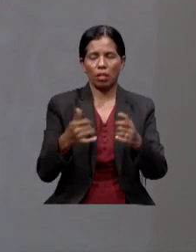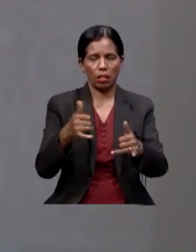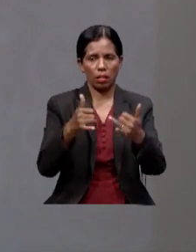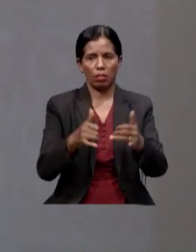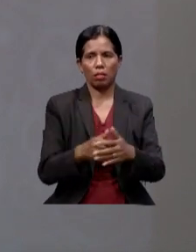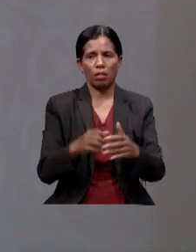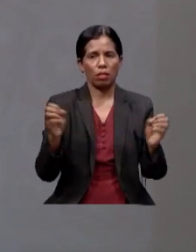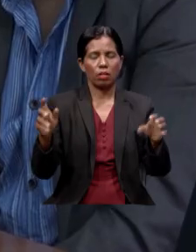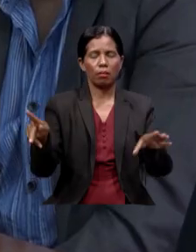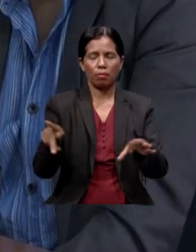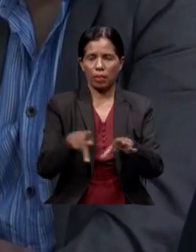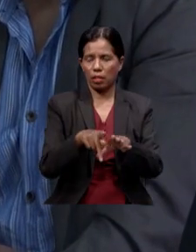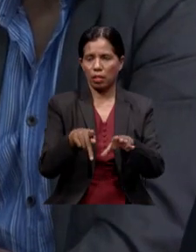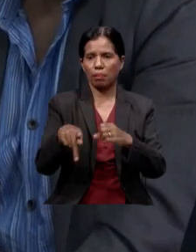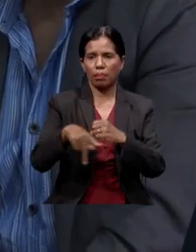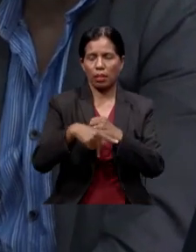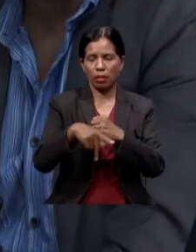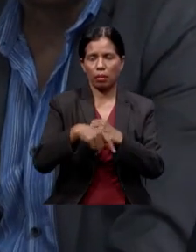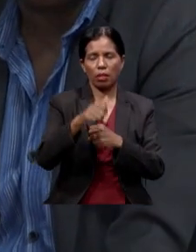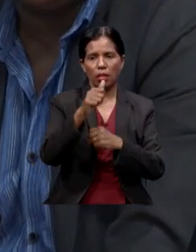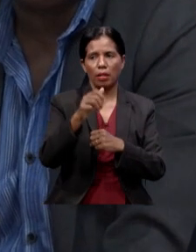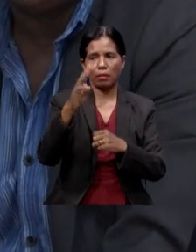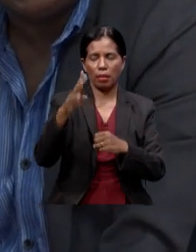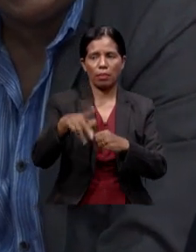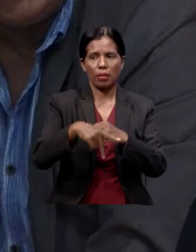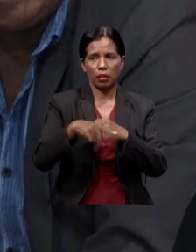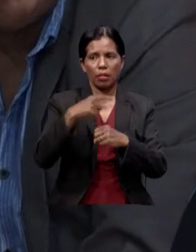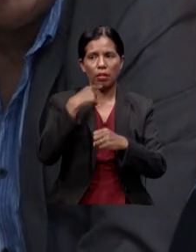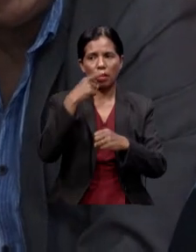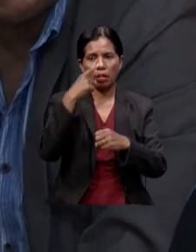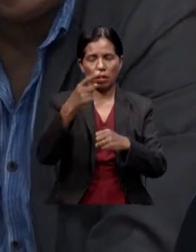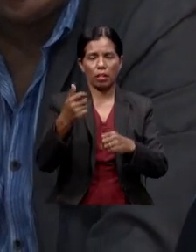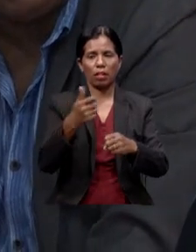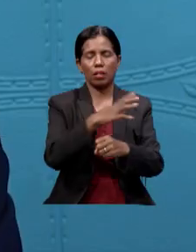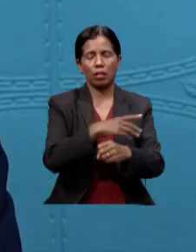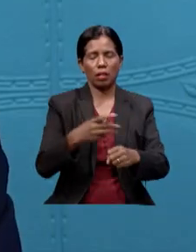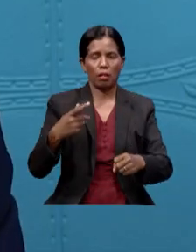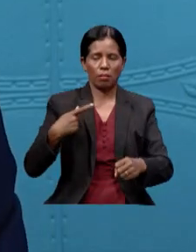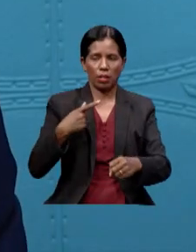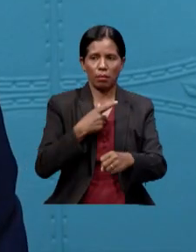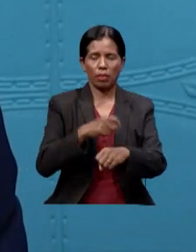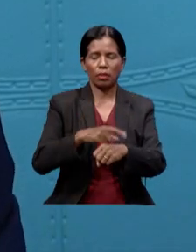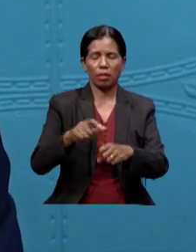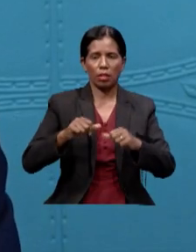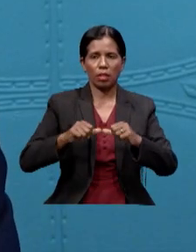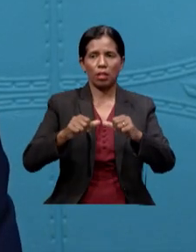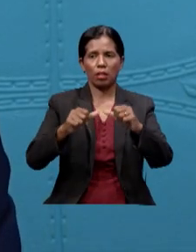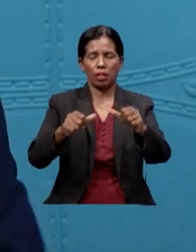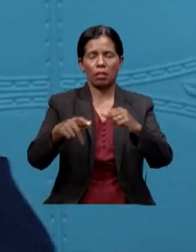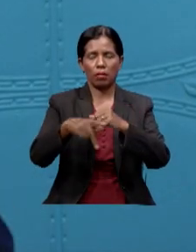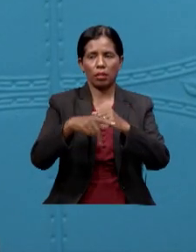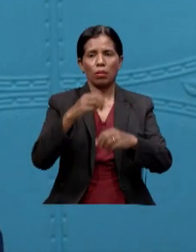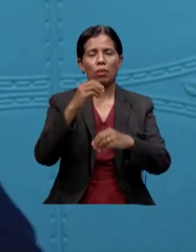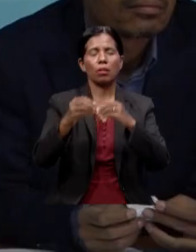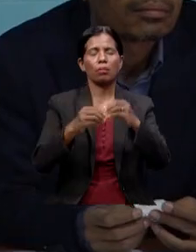laos partido AOB ninia. Enquanto bancada CNRT confirma durante a audiência e a plenária, líder bancada continua foi justificação quando o